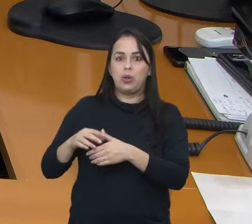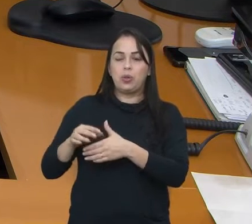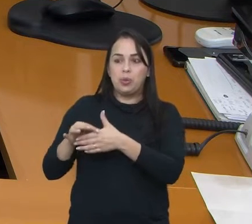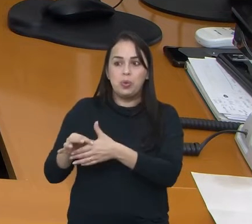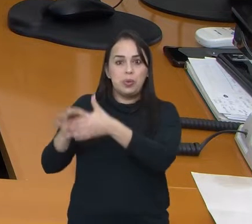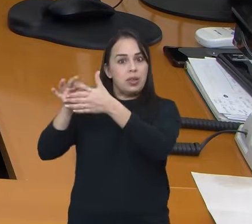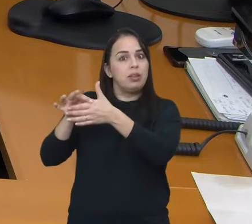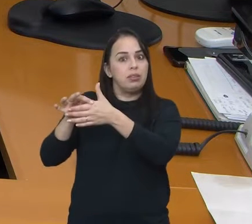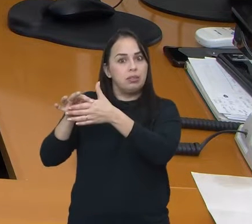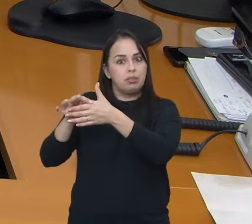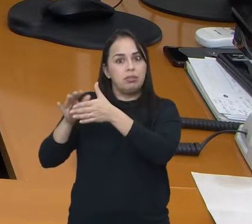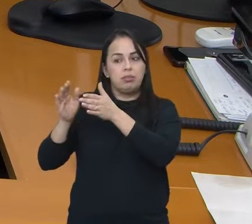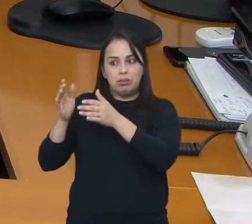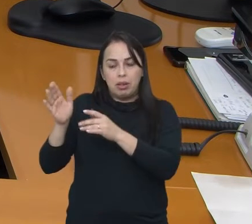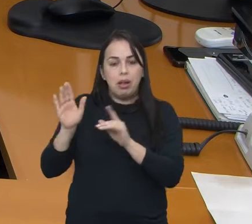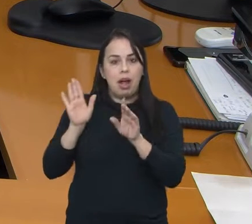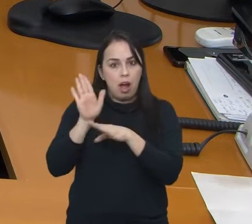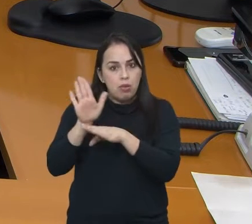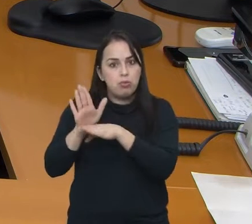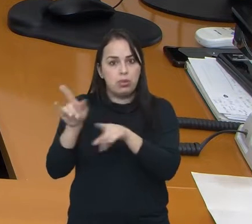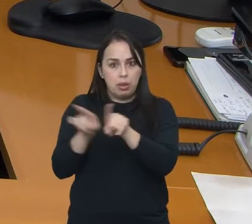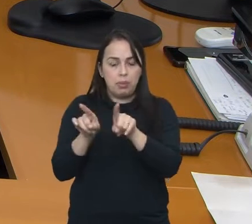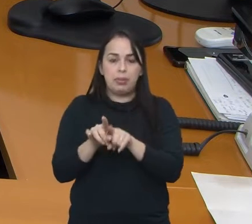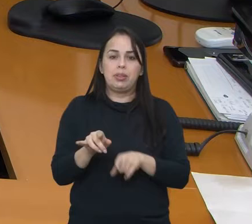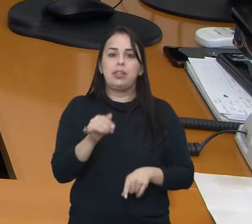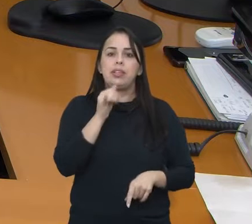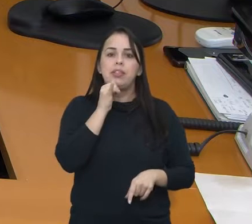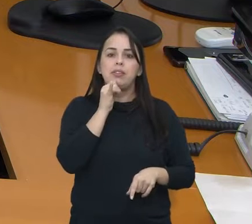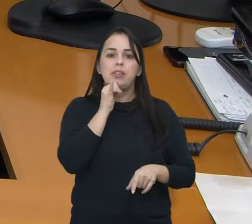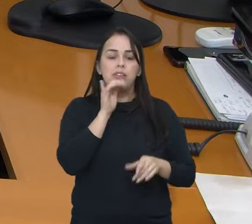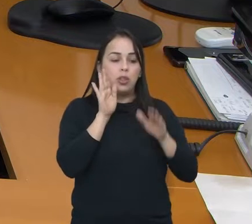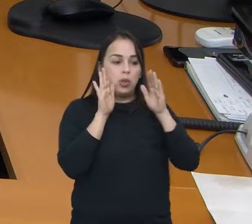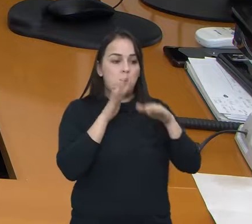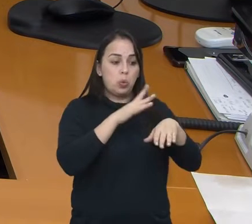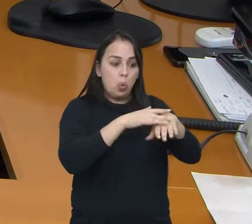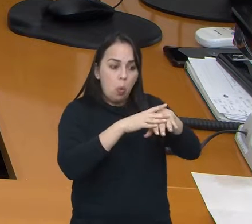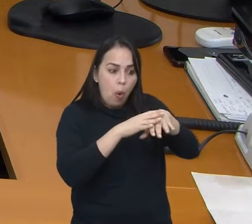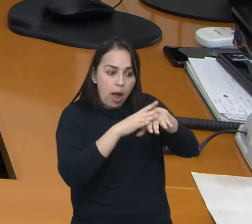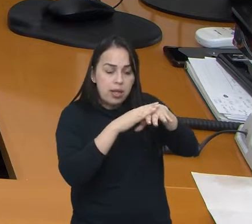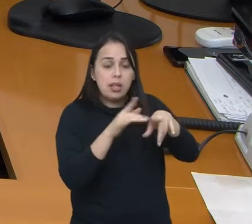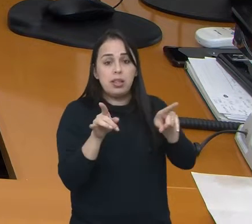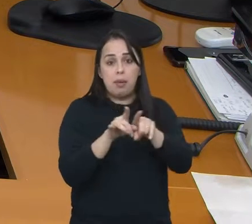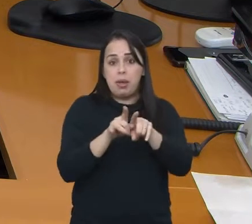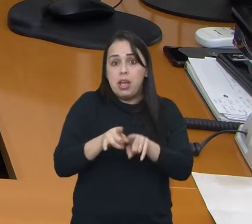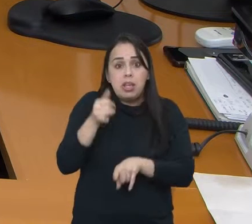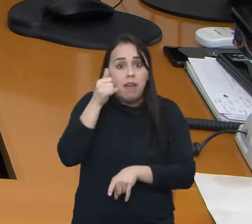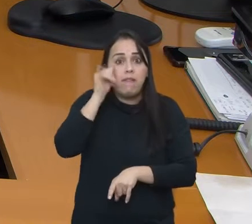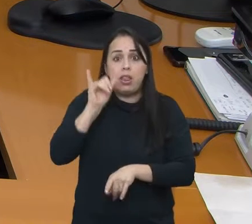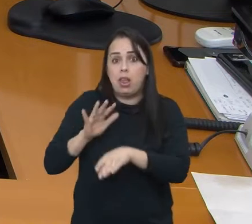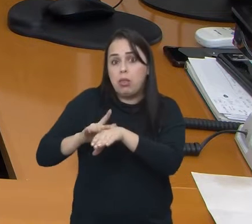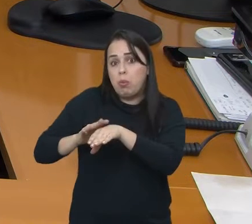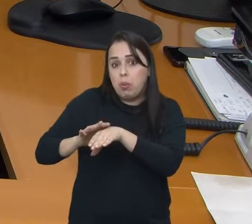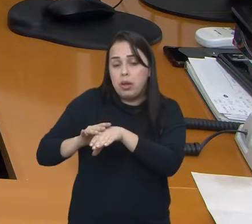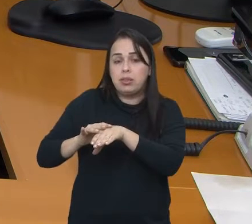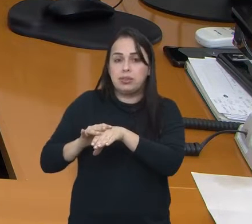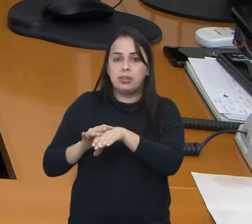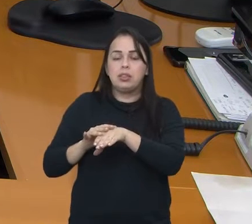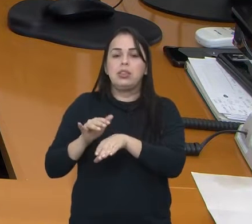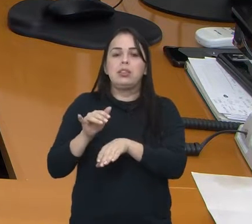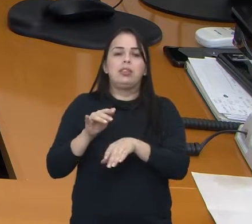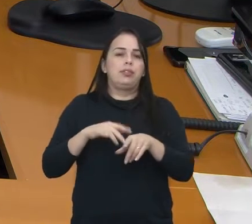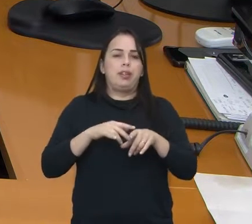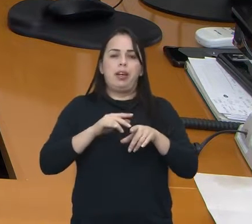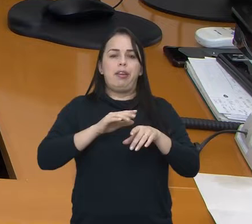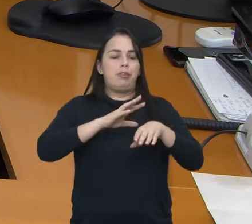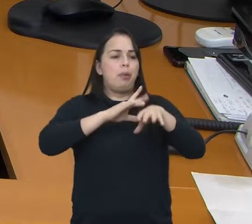autoridades estejam envolvidas nisso, tanto na questão de doenças específicas, como na prevenção em geral, né?